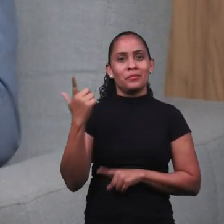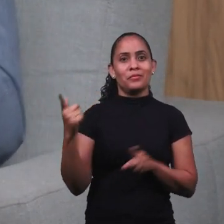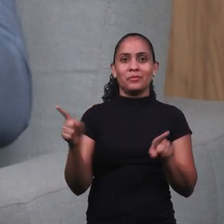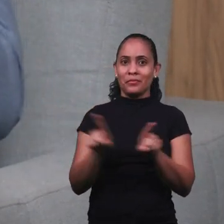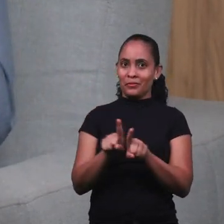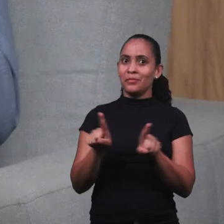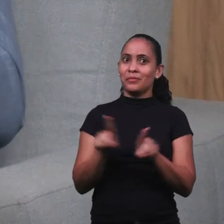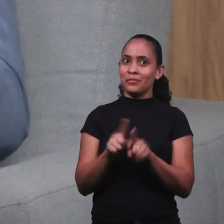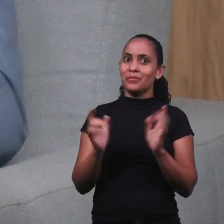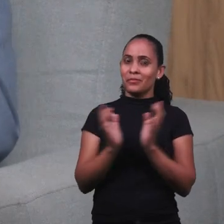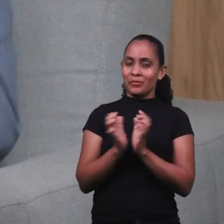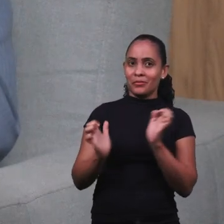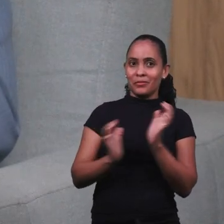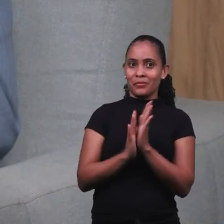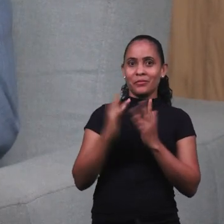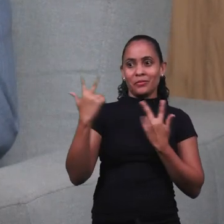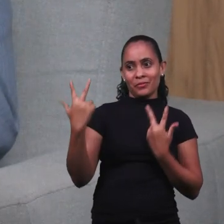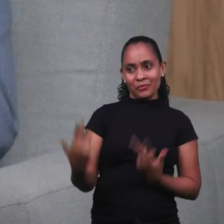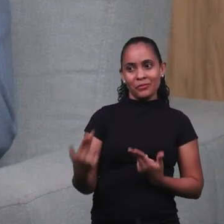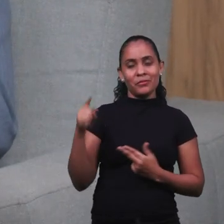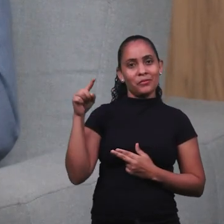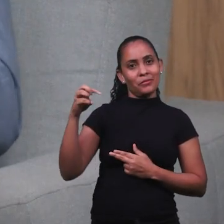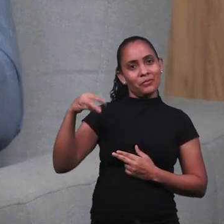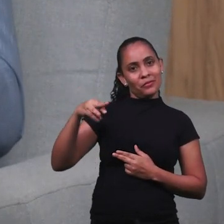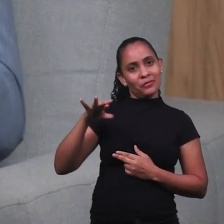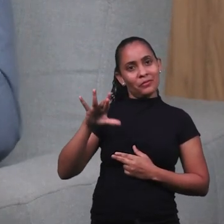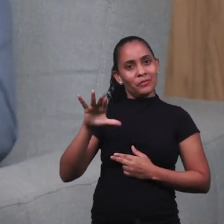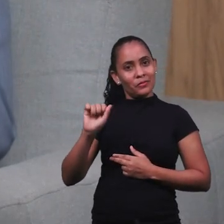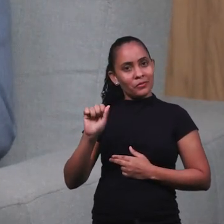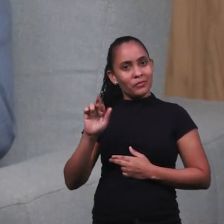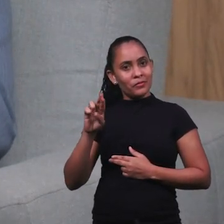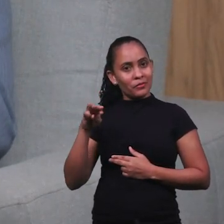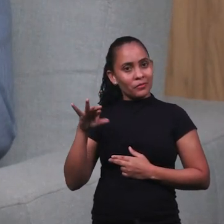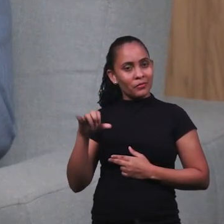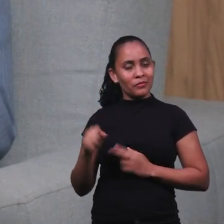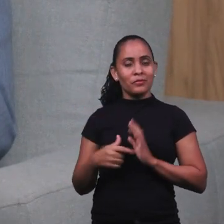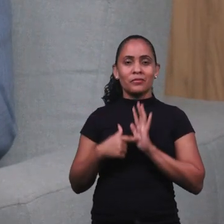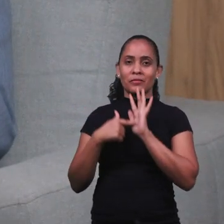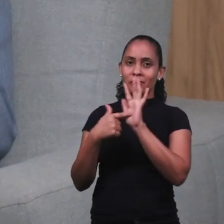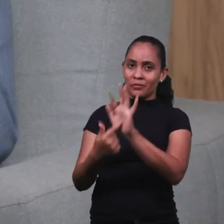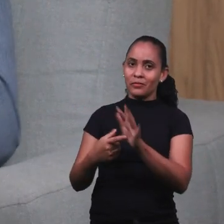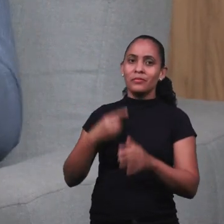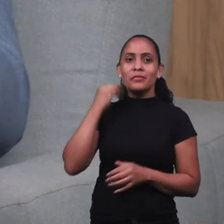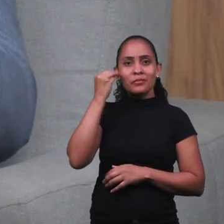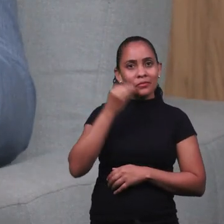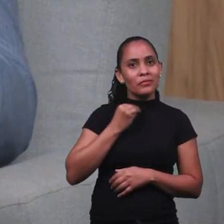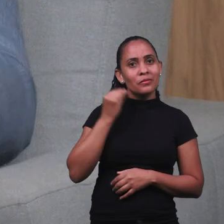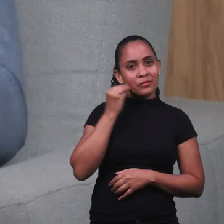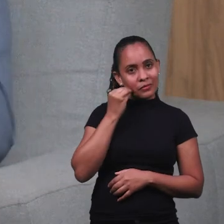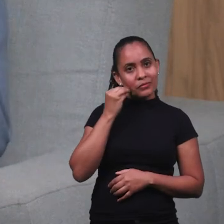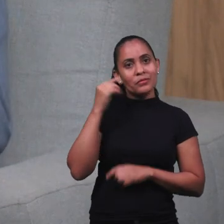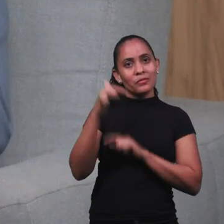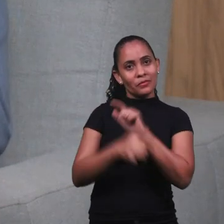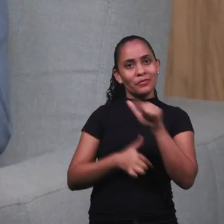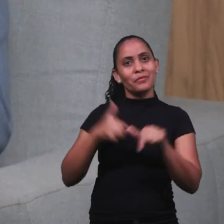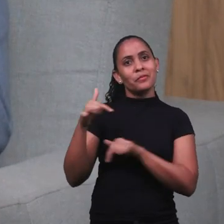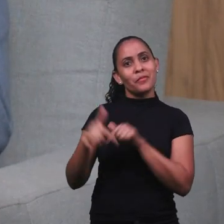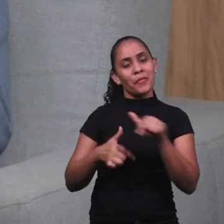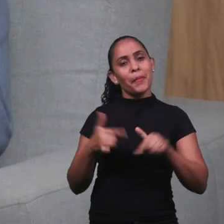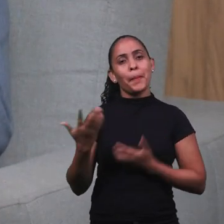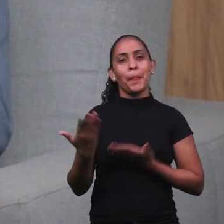grupo de louvor, assim como a nossa irmã Maria do Carmo, que registra aqui a sua experiência na